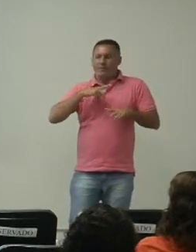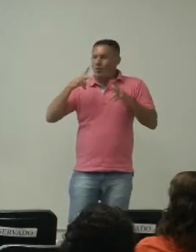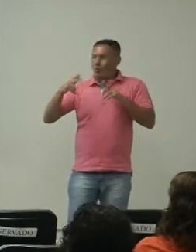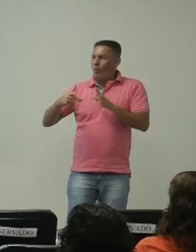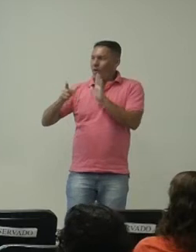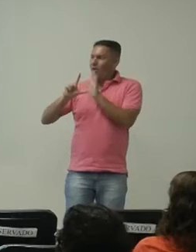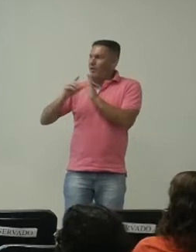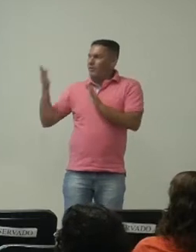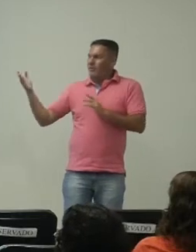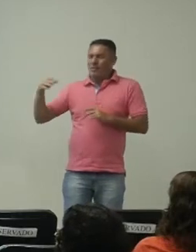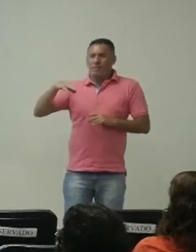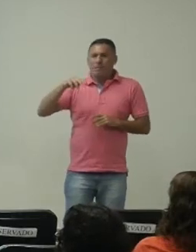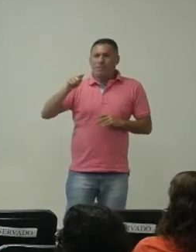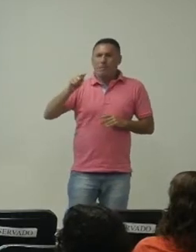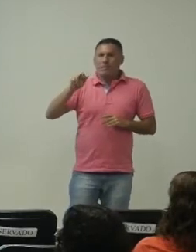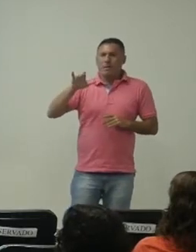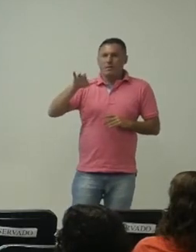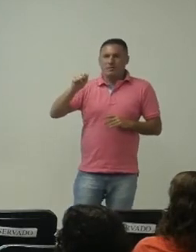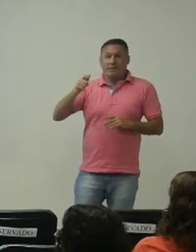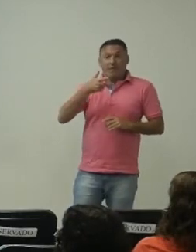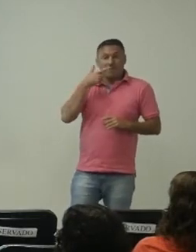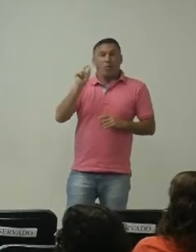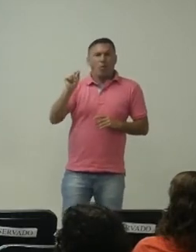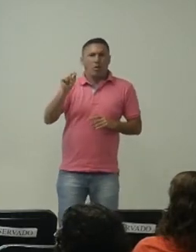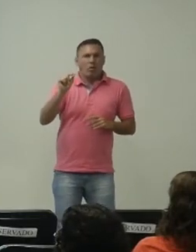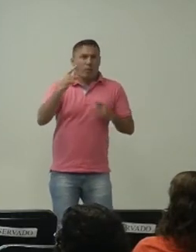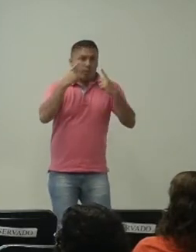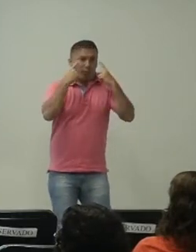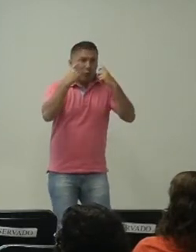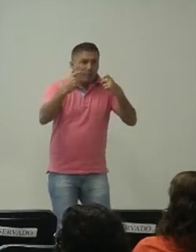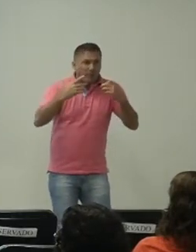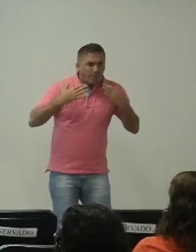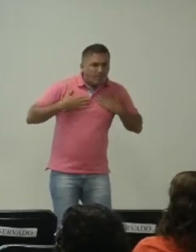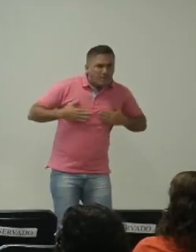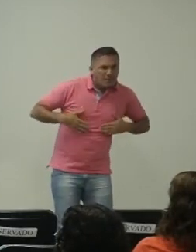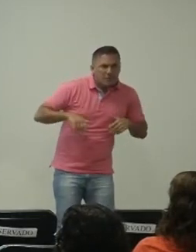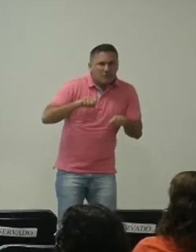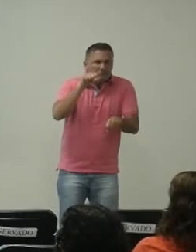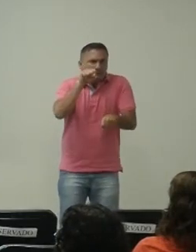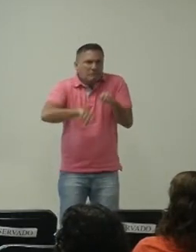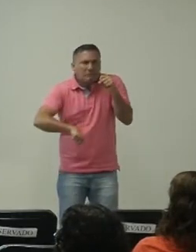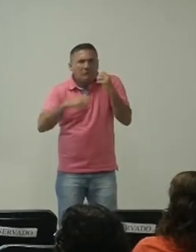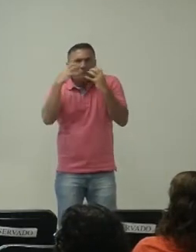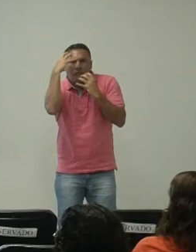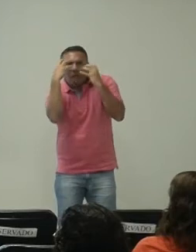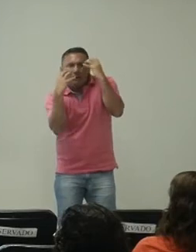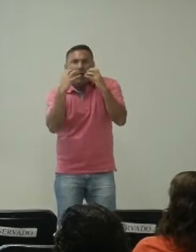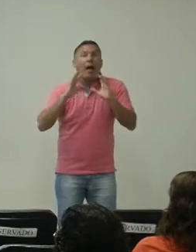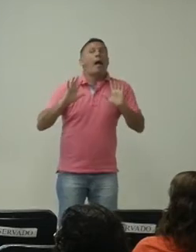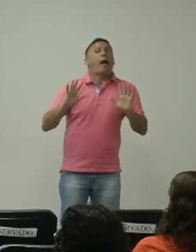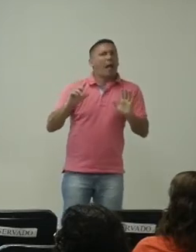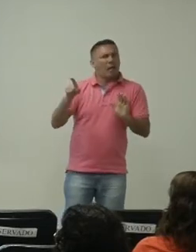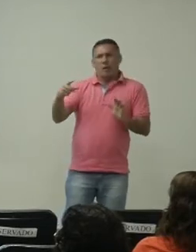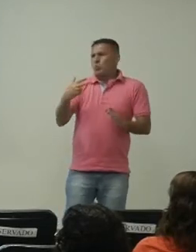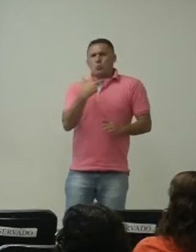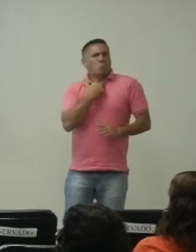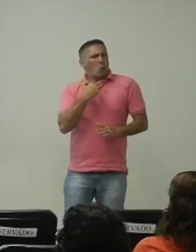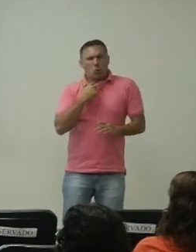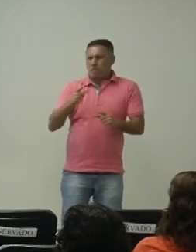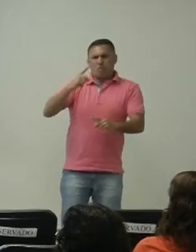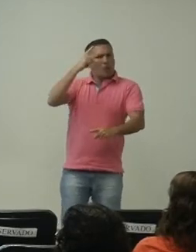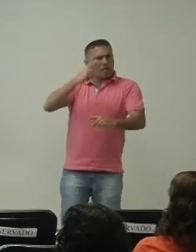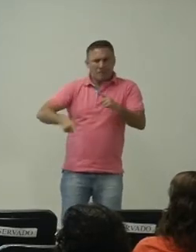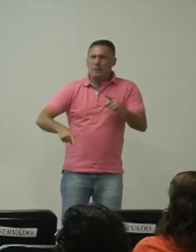Márcia já adiantou. Violência física? Ah, é. Aí, tudo bem, né?